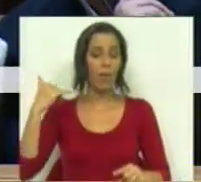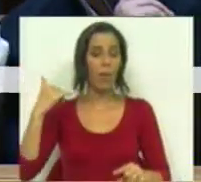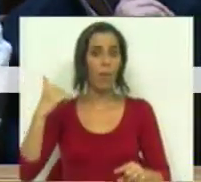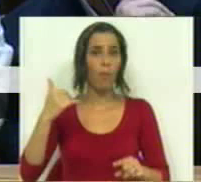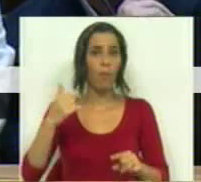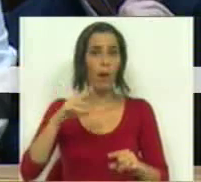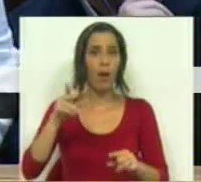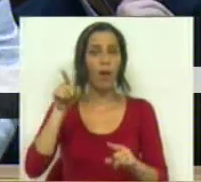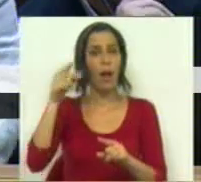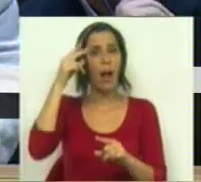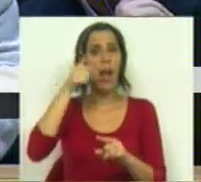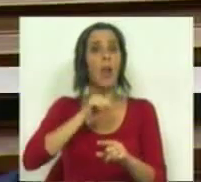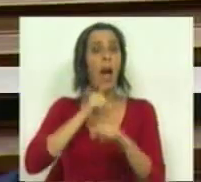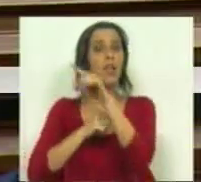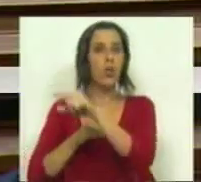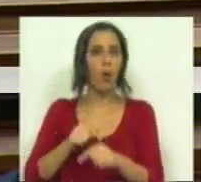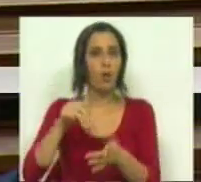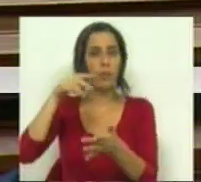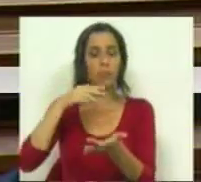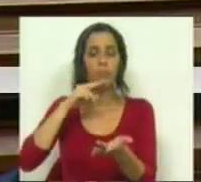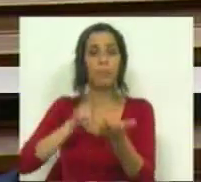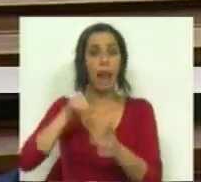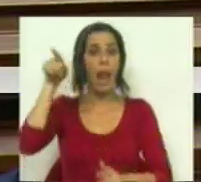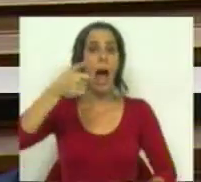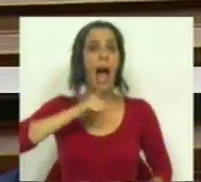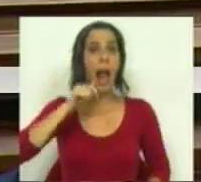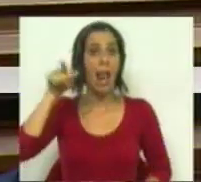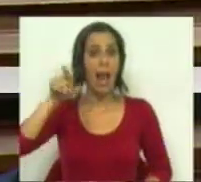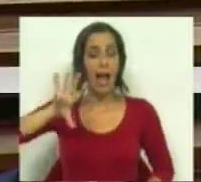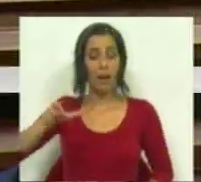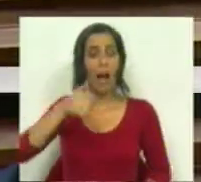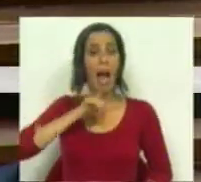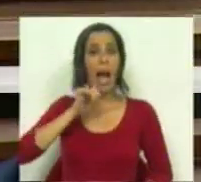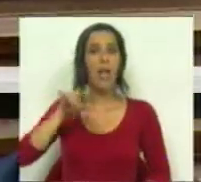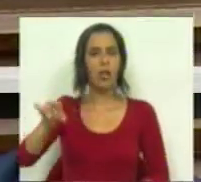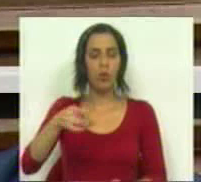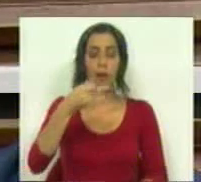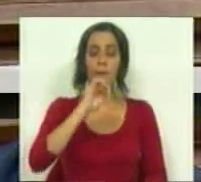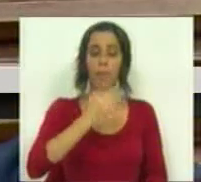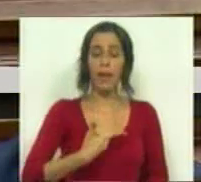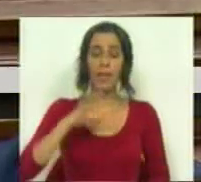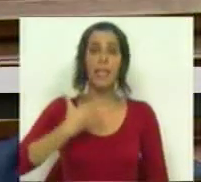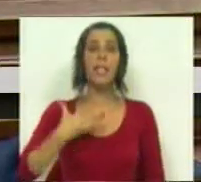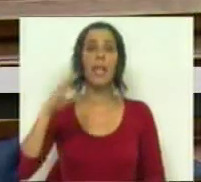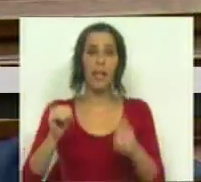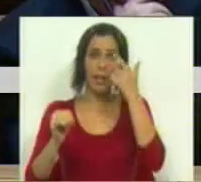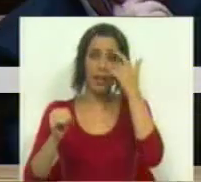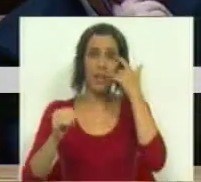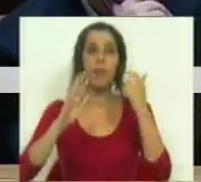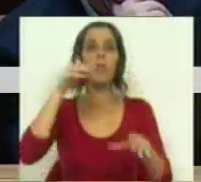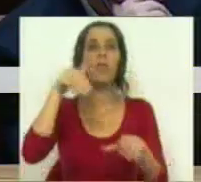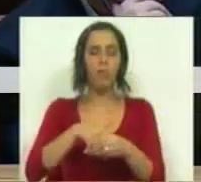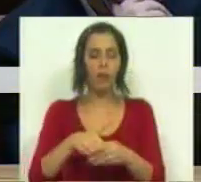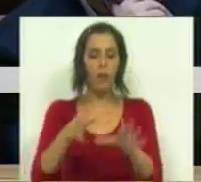na região autónoma dos Açores. É que na região autónoma dos Açores, PSD e CDS